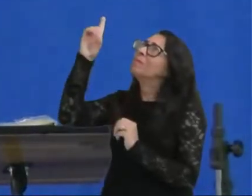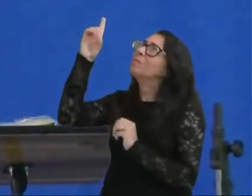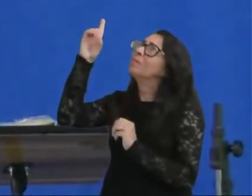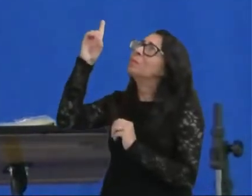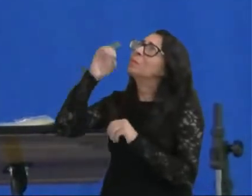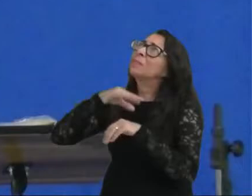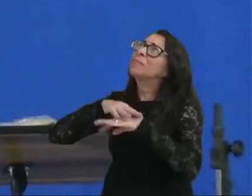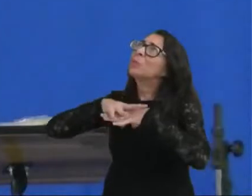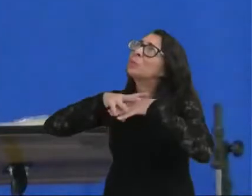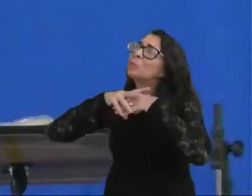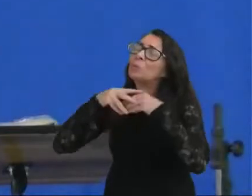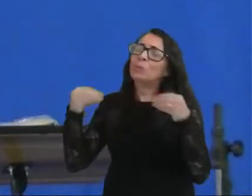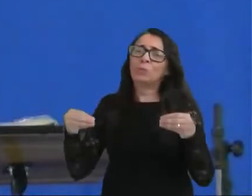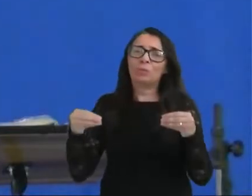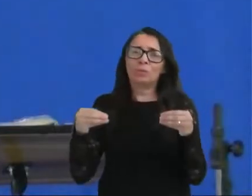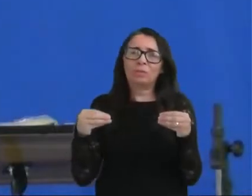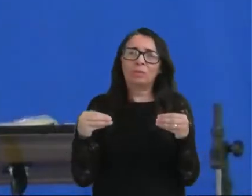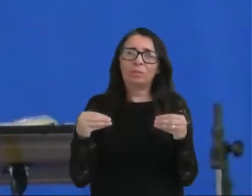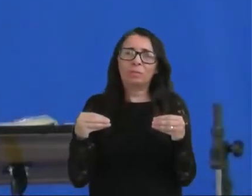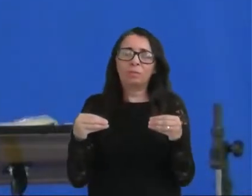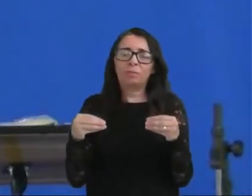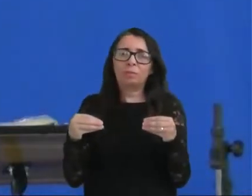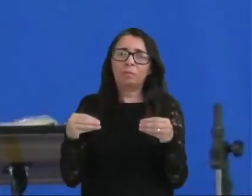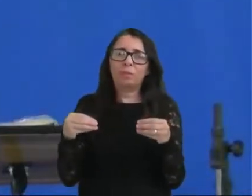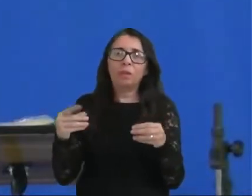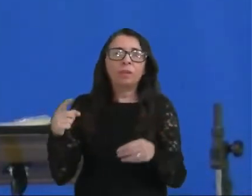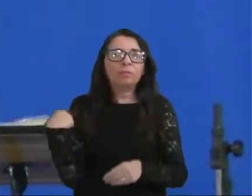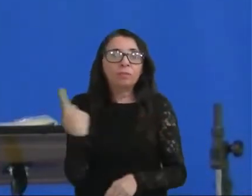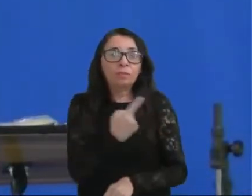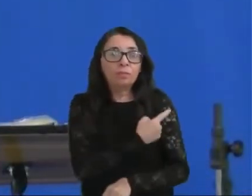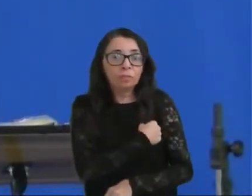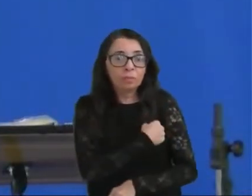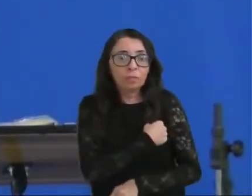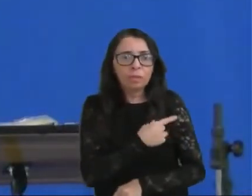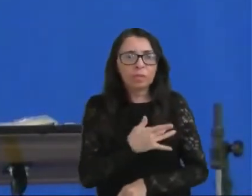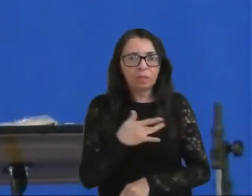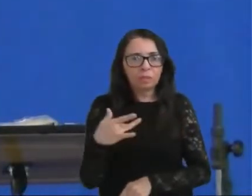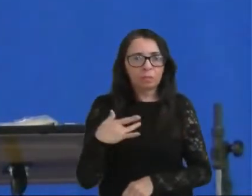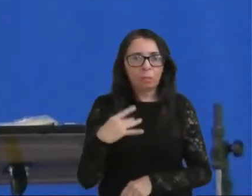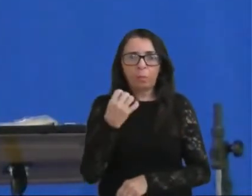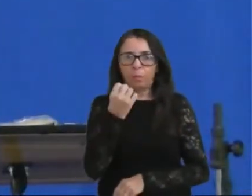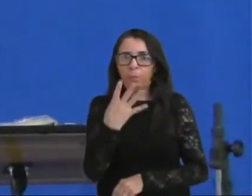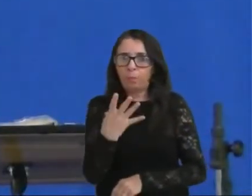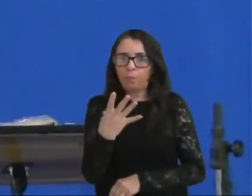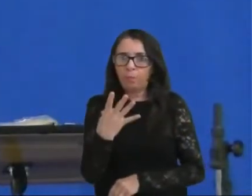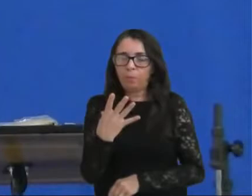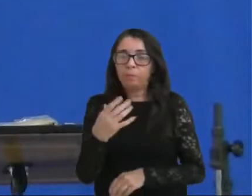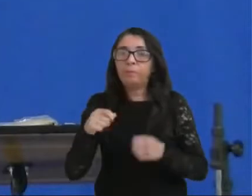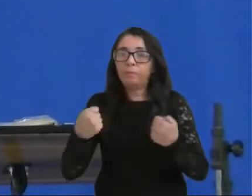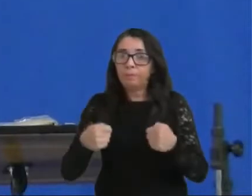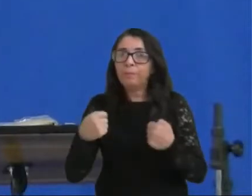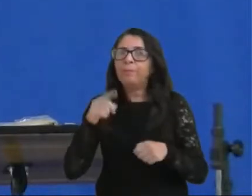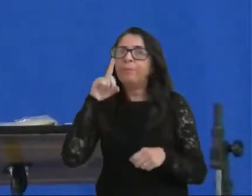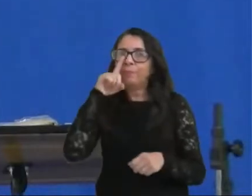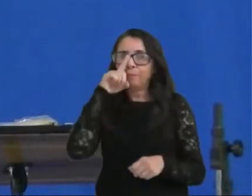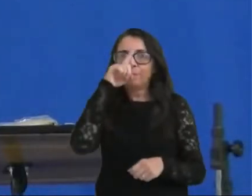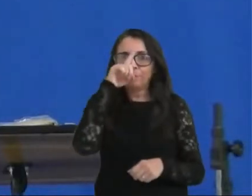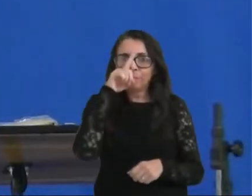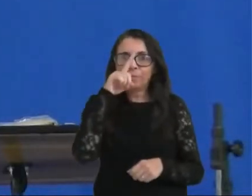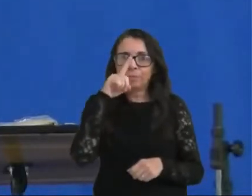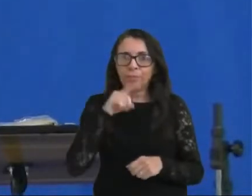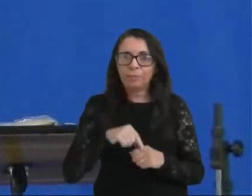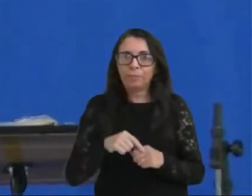mercados, ir a trabalhar, tome muito cuidado, porque isso não é brincadeira. Eu cheguei ao ponto de